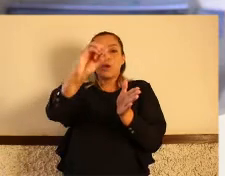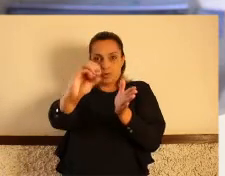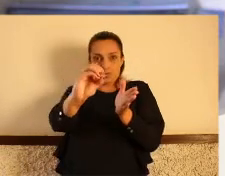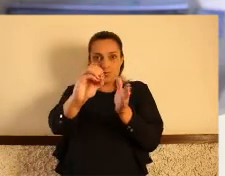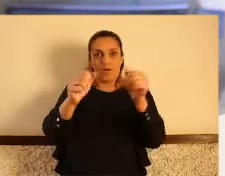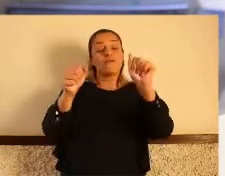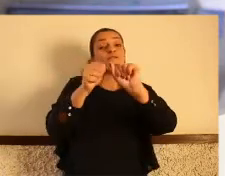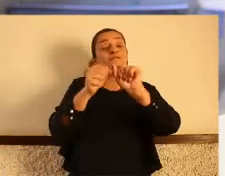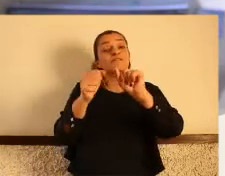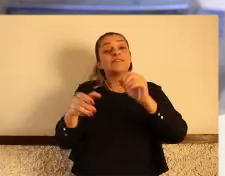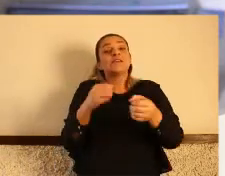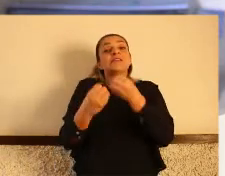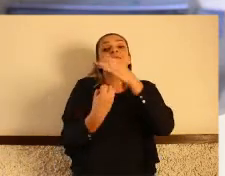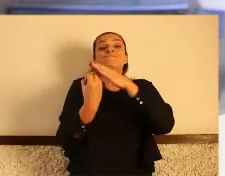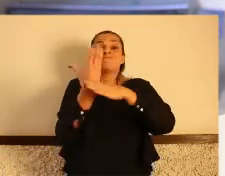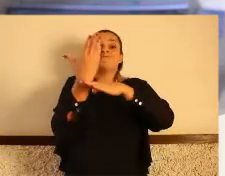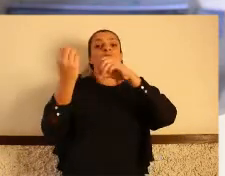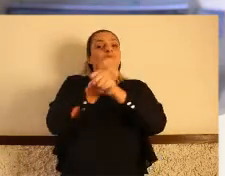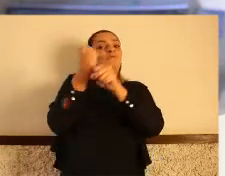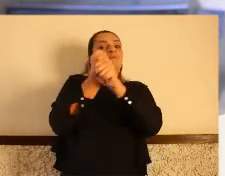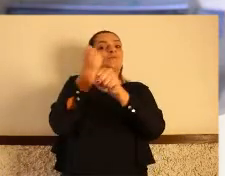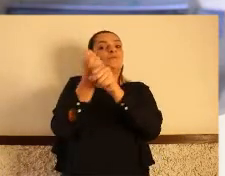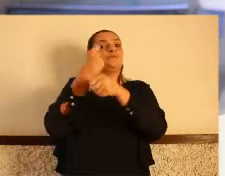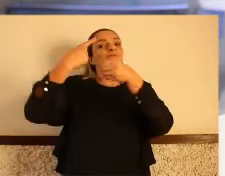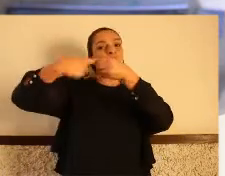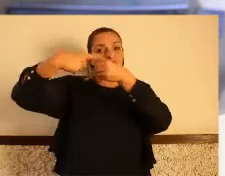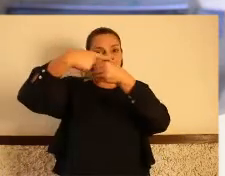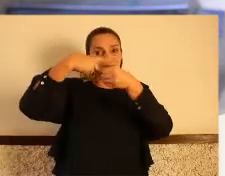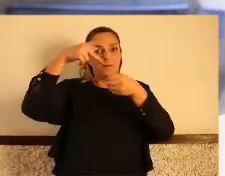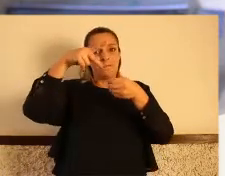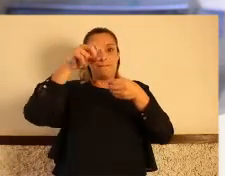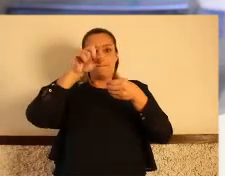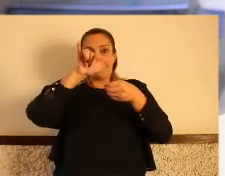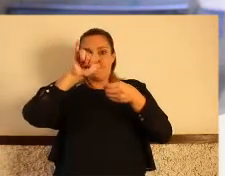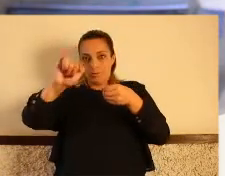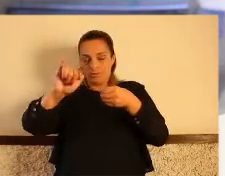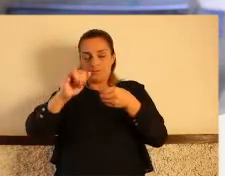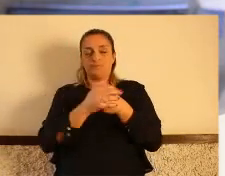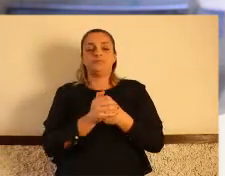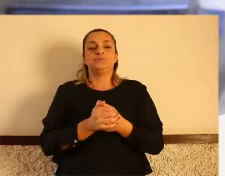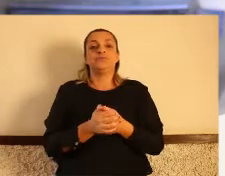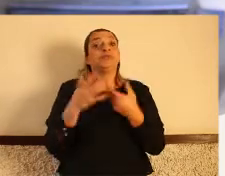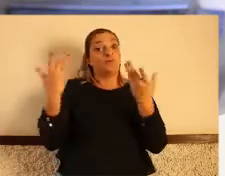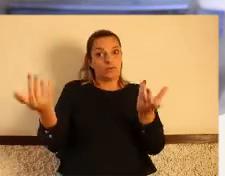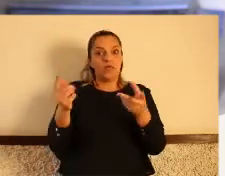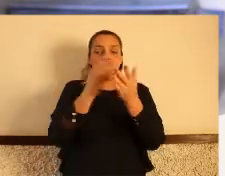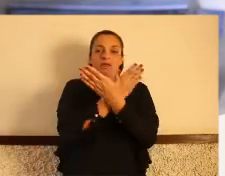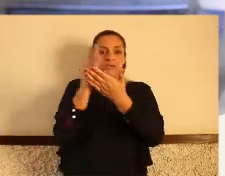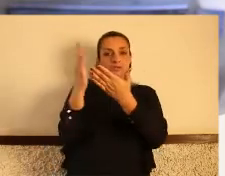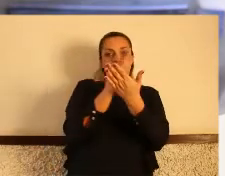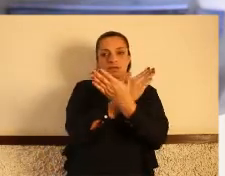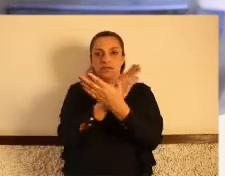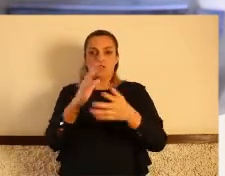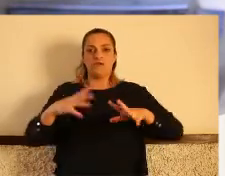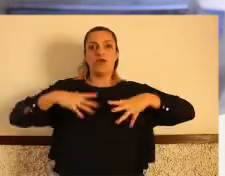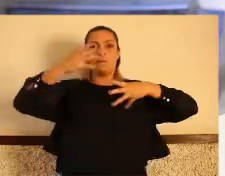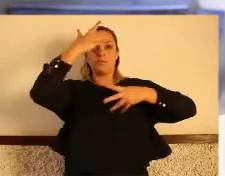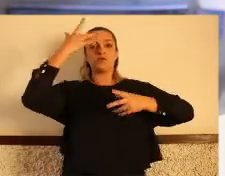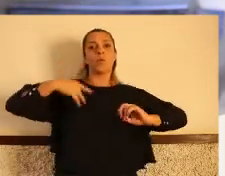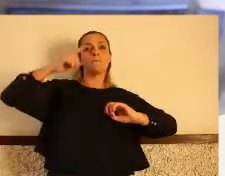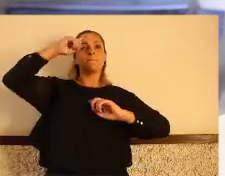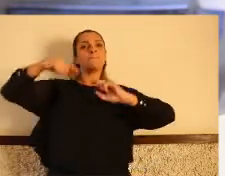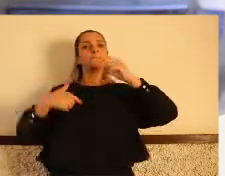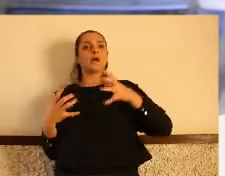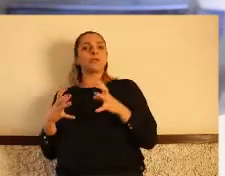formação das polis. Ocorreu ali o que a gente chama de desintegração gentílica, de desintegração dos clãs e dos